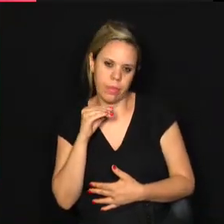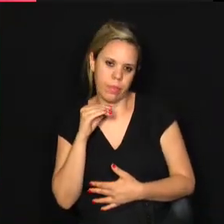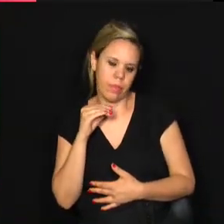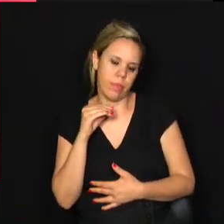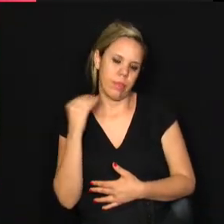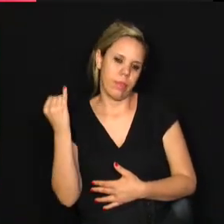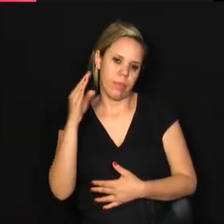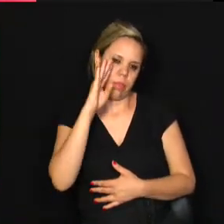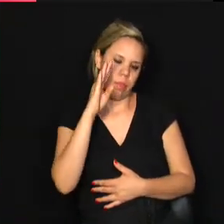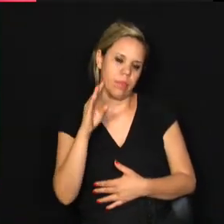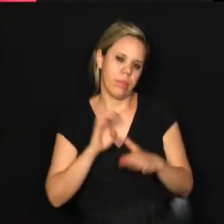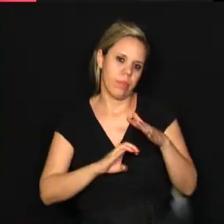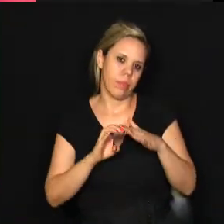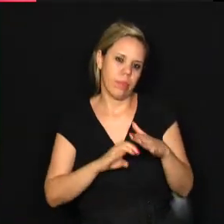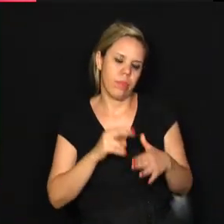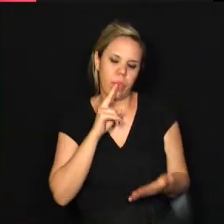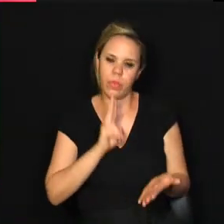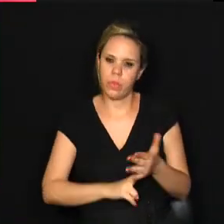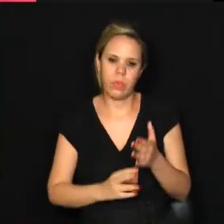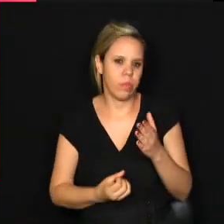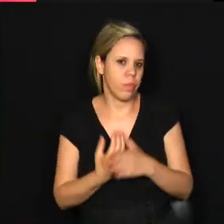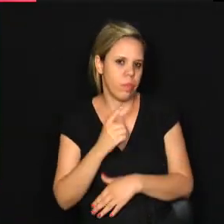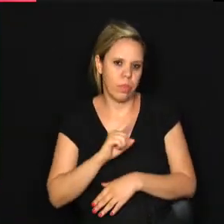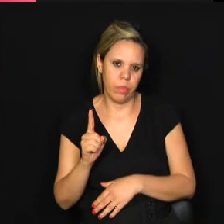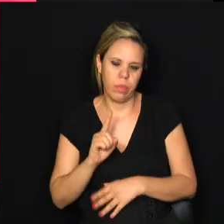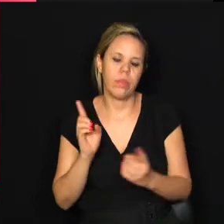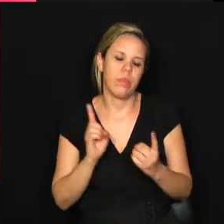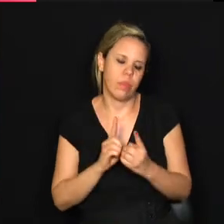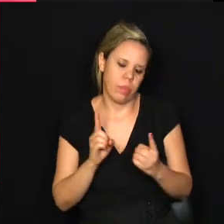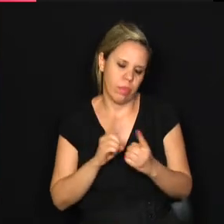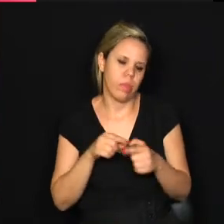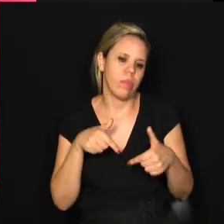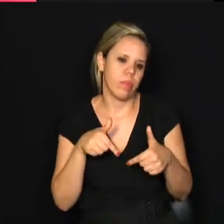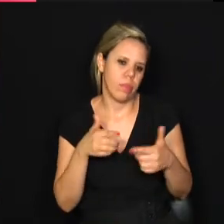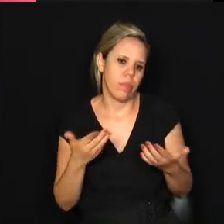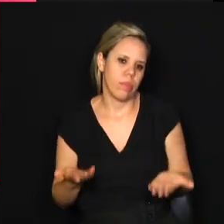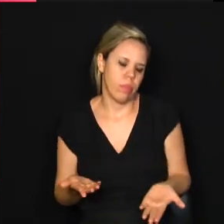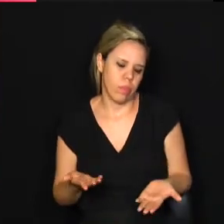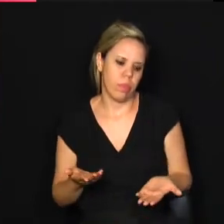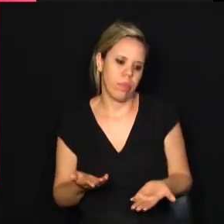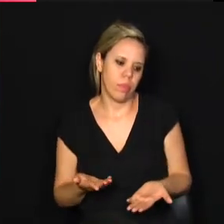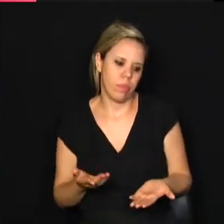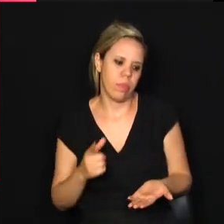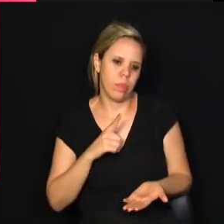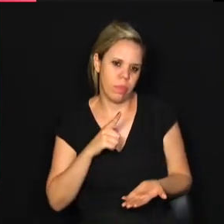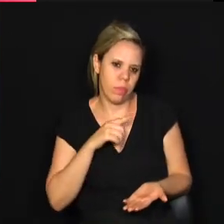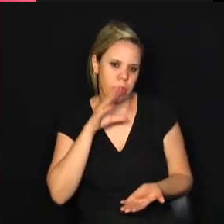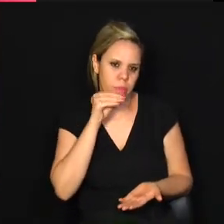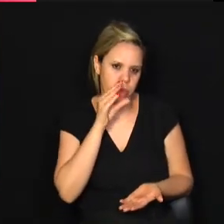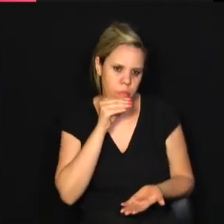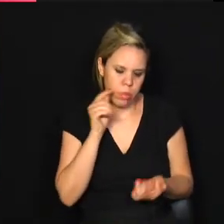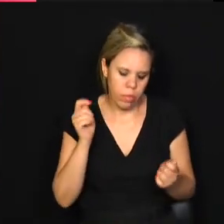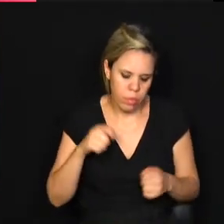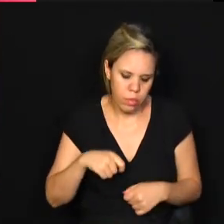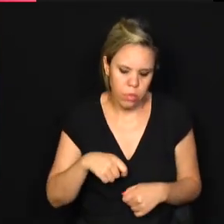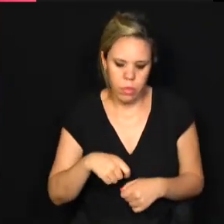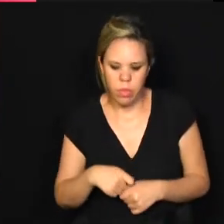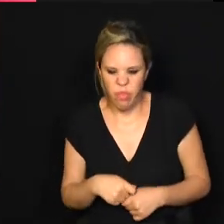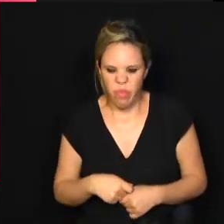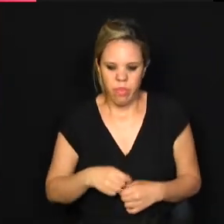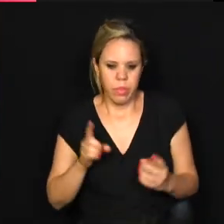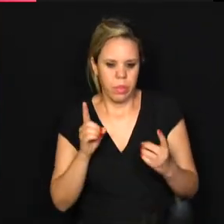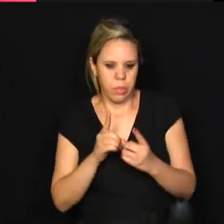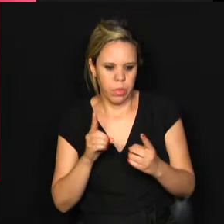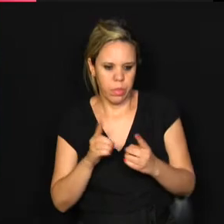empresa. Porque o Correio não produz, ele presta serviço. E para prestar serviço tem que ter trabalhadores com condições para prestar um